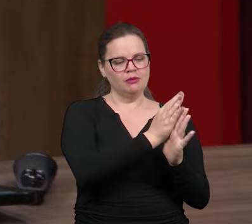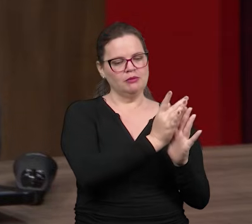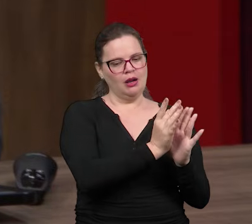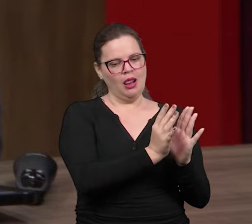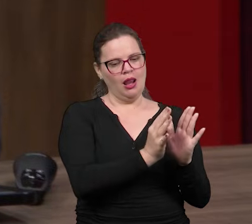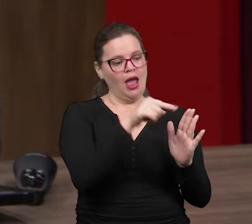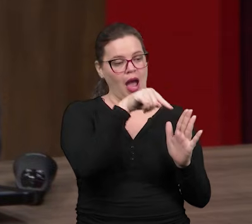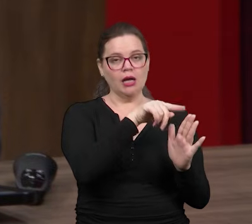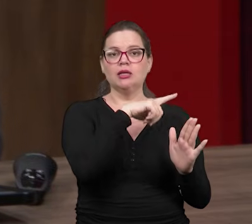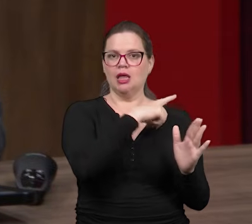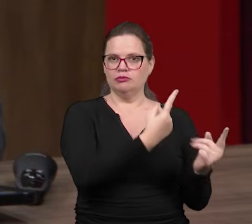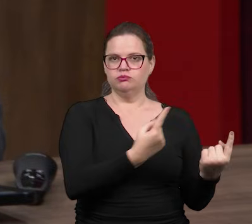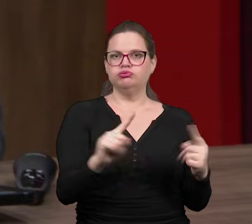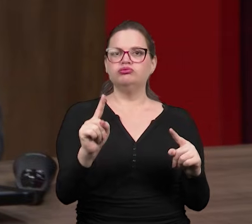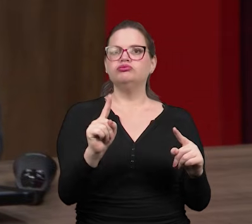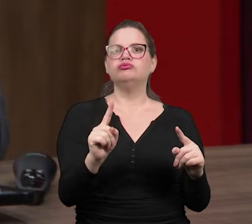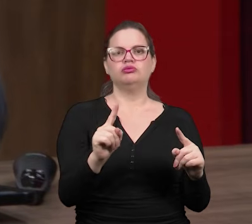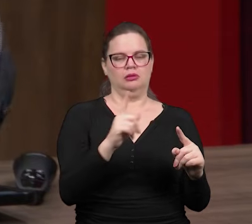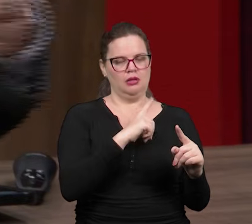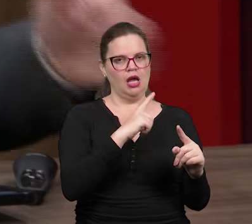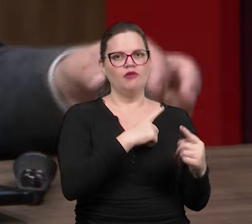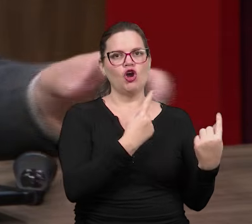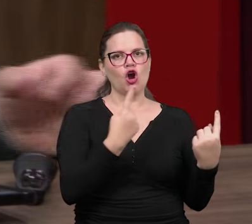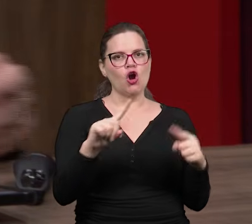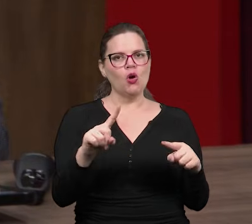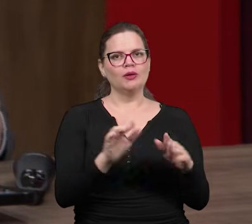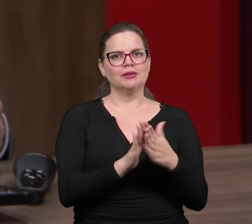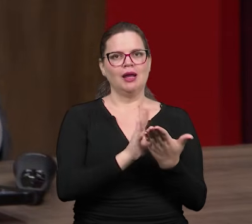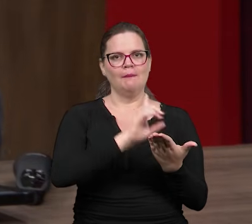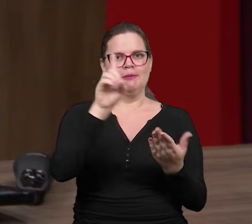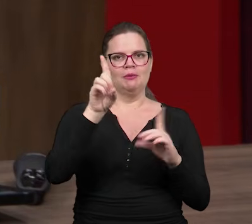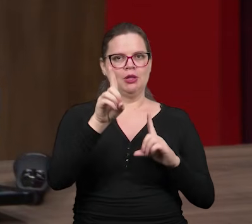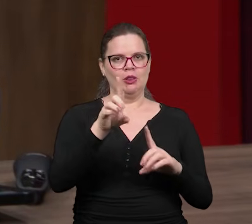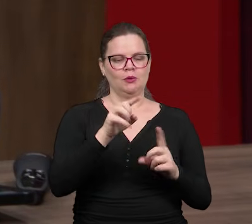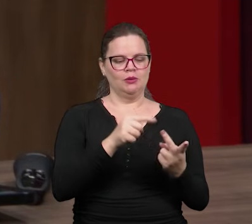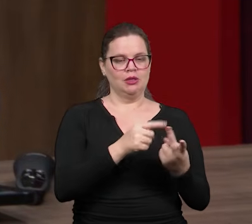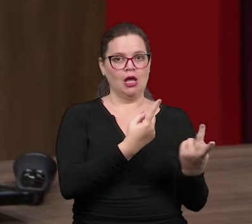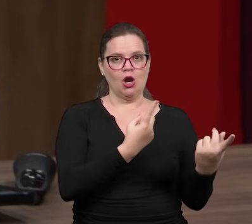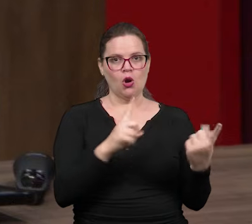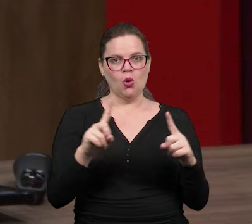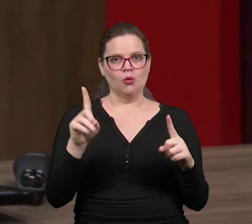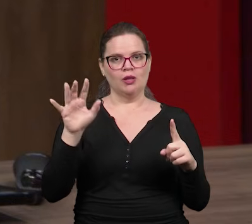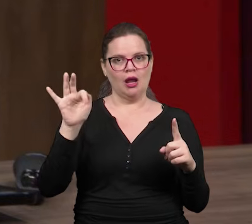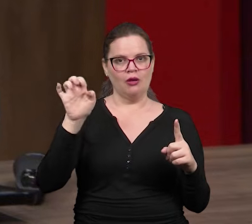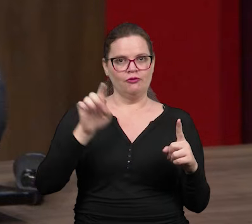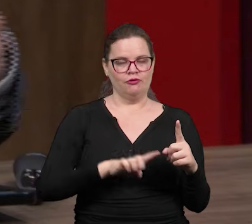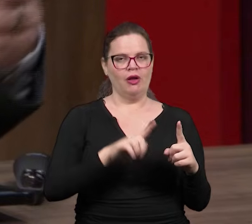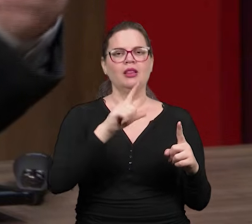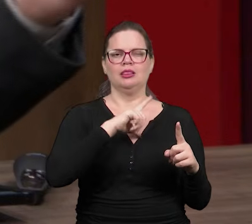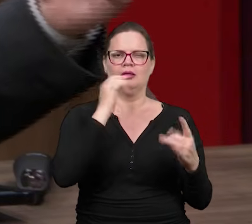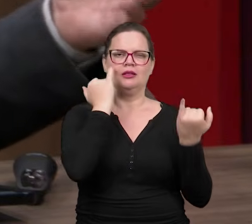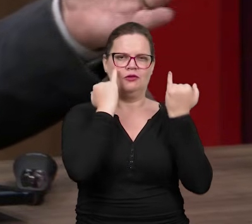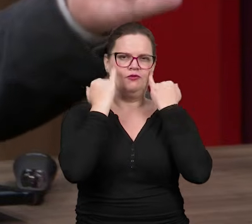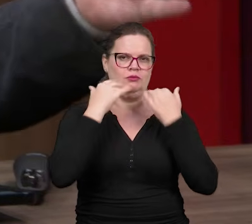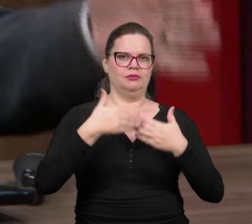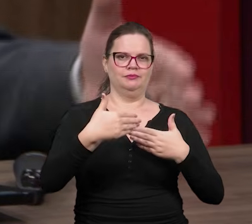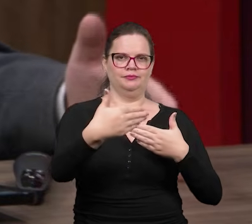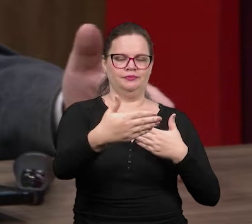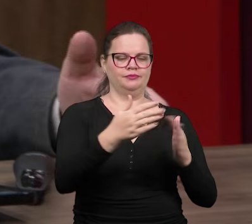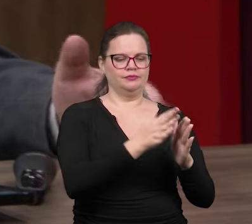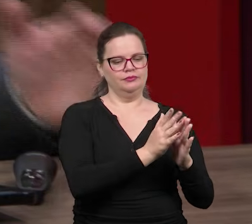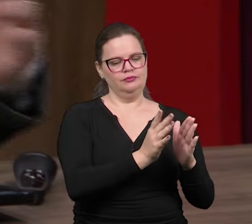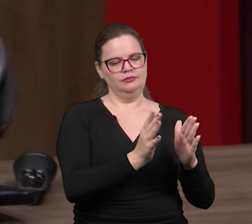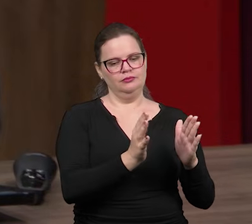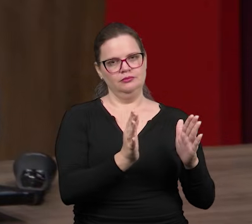a oposição à palavra, a oposição à ação da fé. Nós vamos trazer algumas informações para os irmãos, até nós chegarmos nos